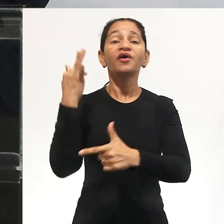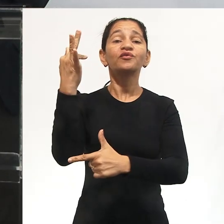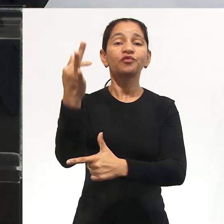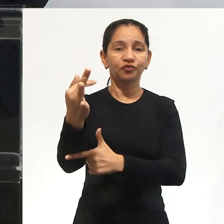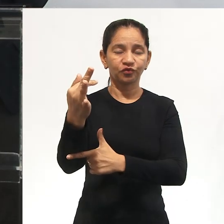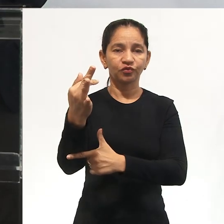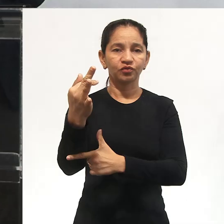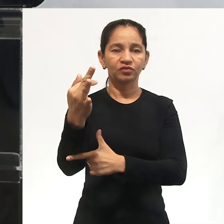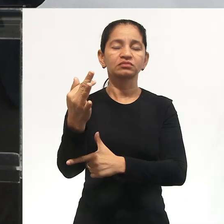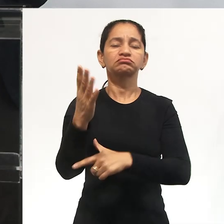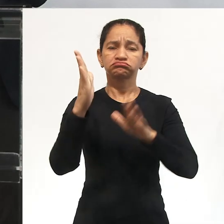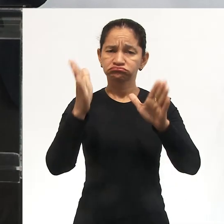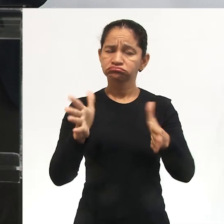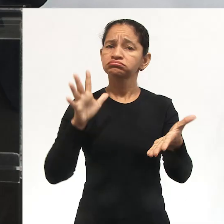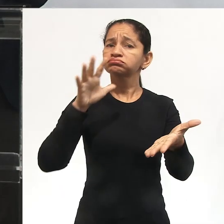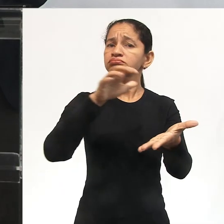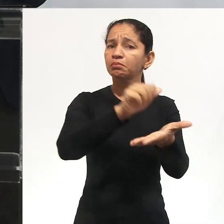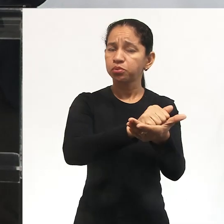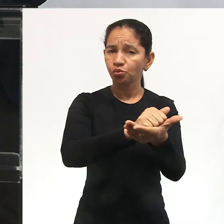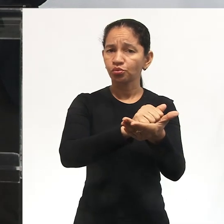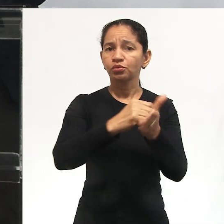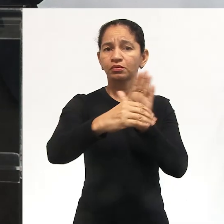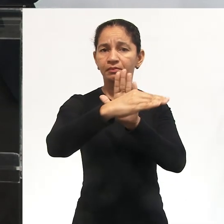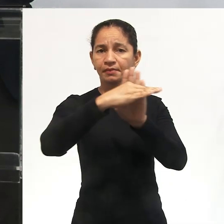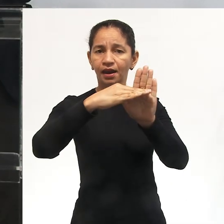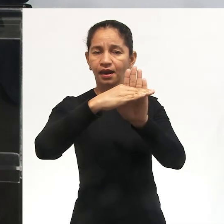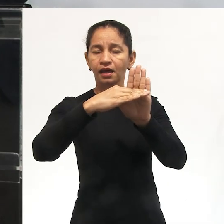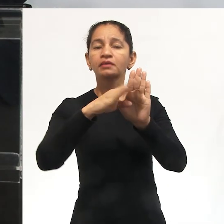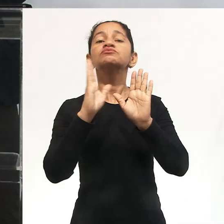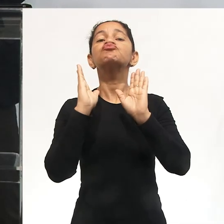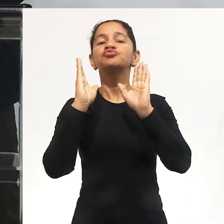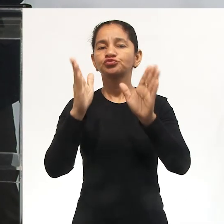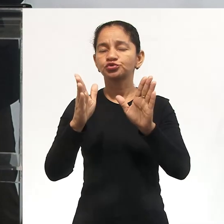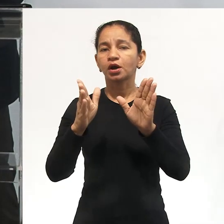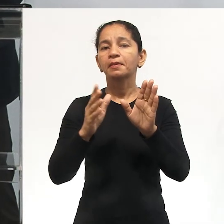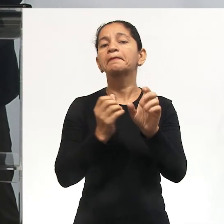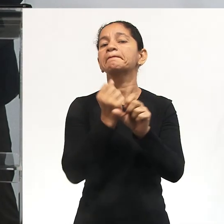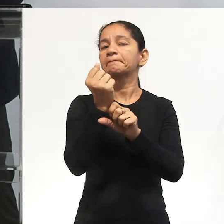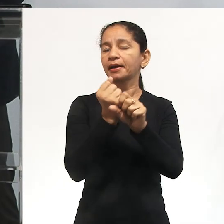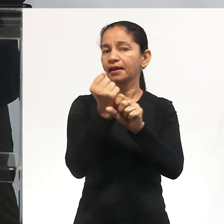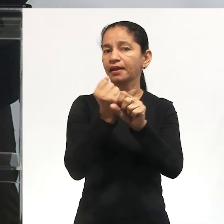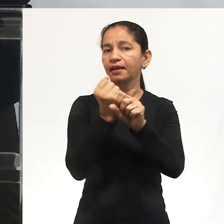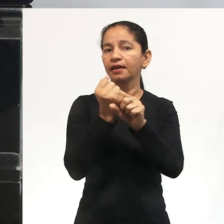ali. Esse registro de preço fica durante 12 meses